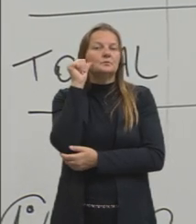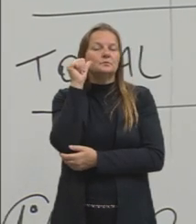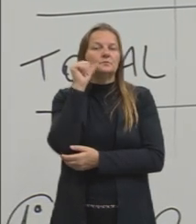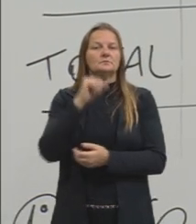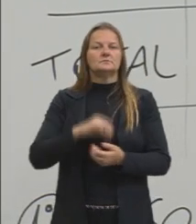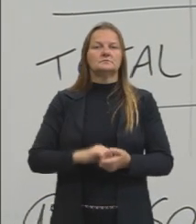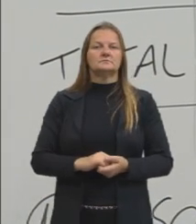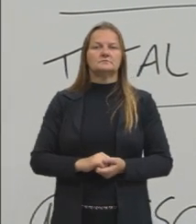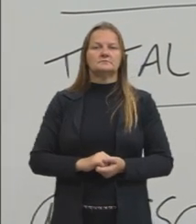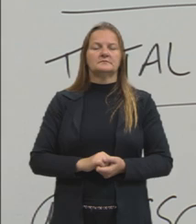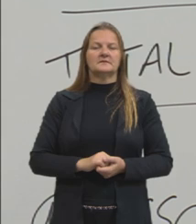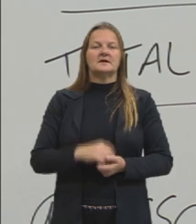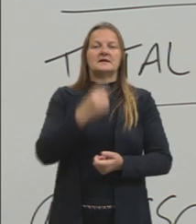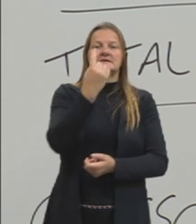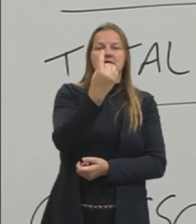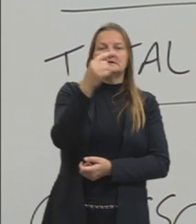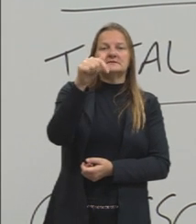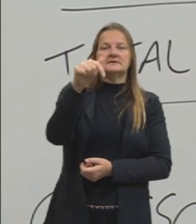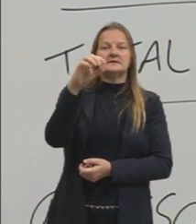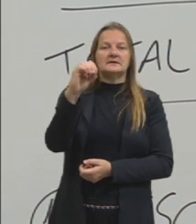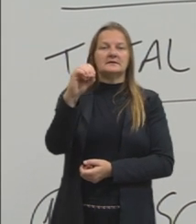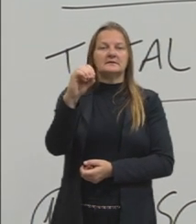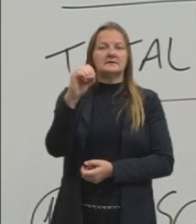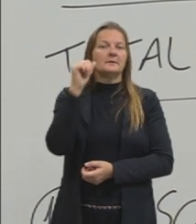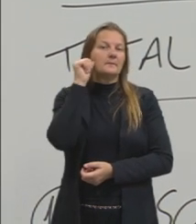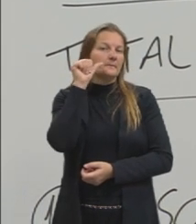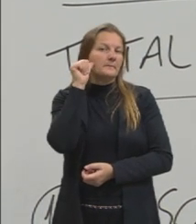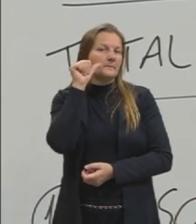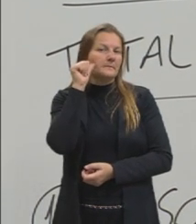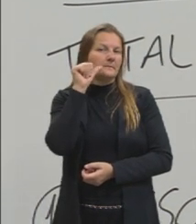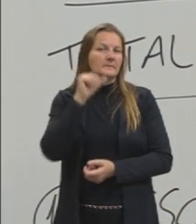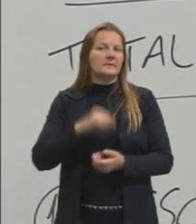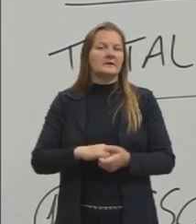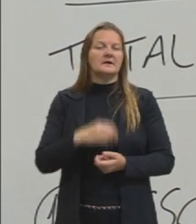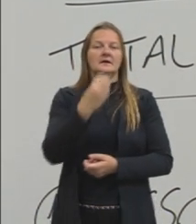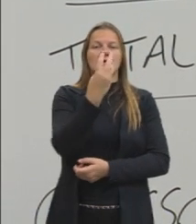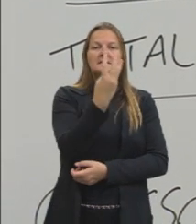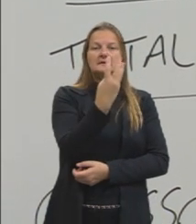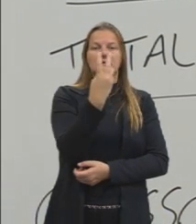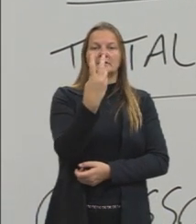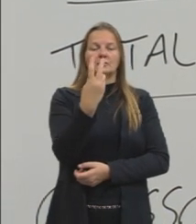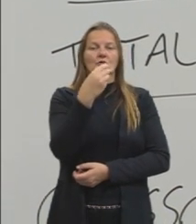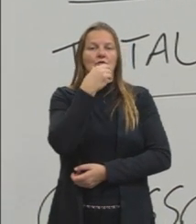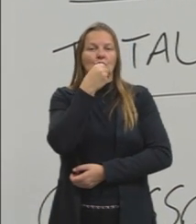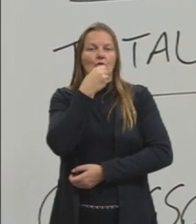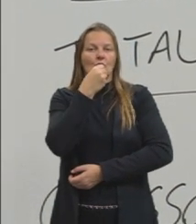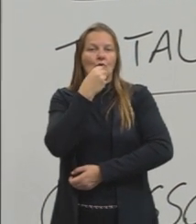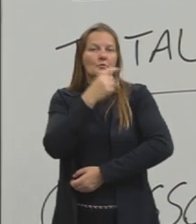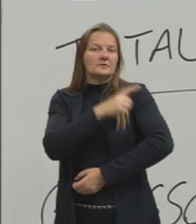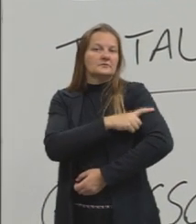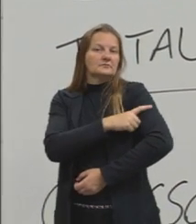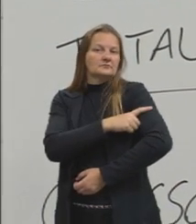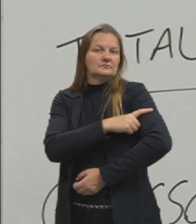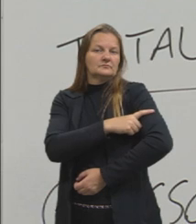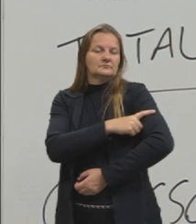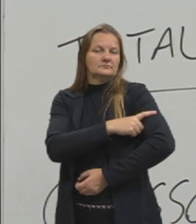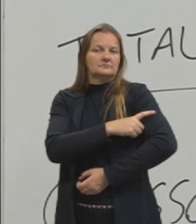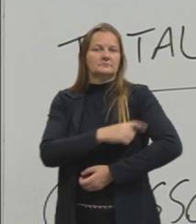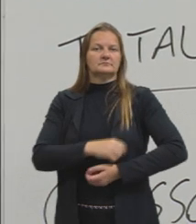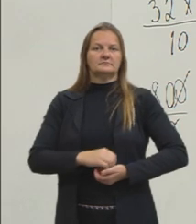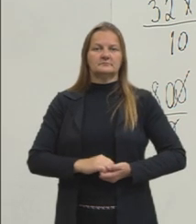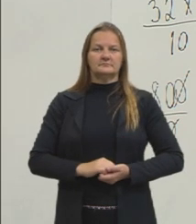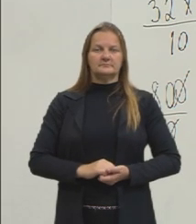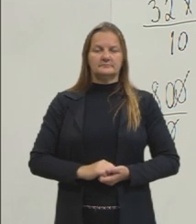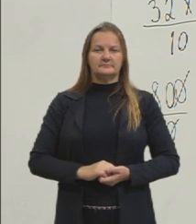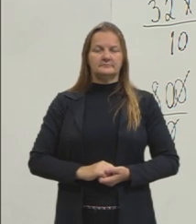estão sendo 70 mulheres 80 homens 32 homens 18 tenta estão na primeira série